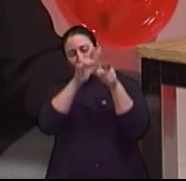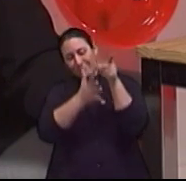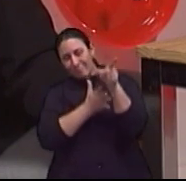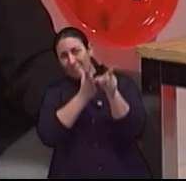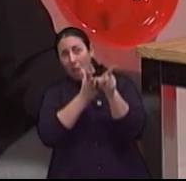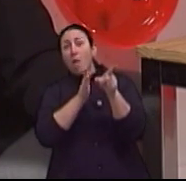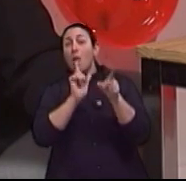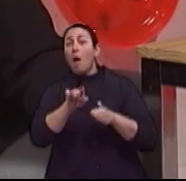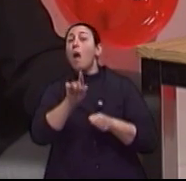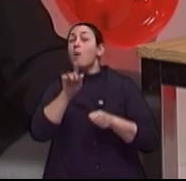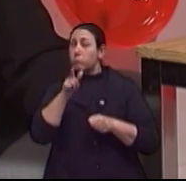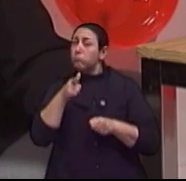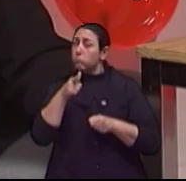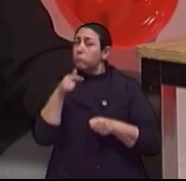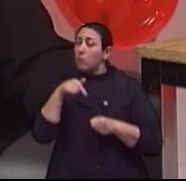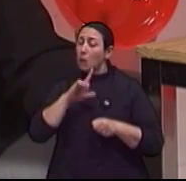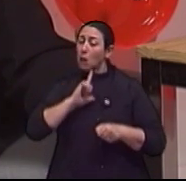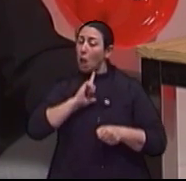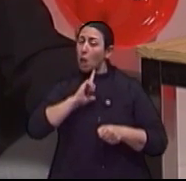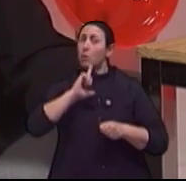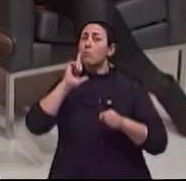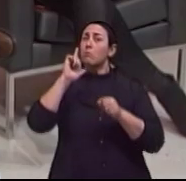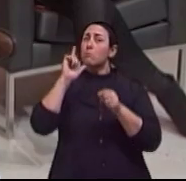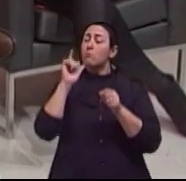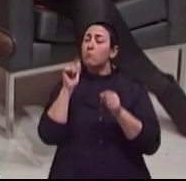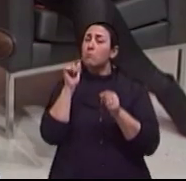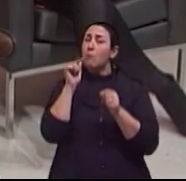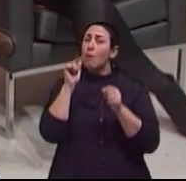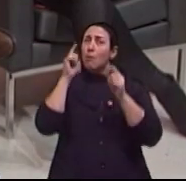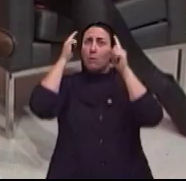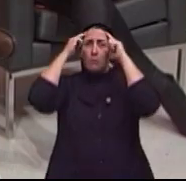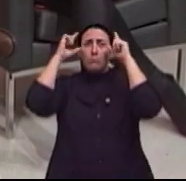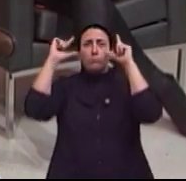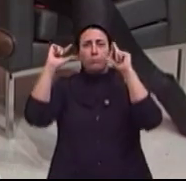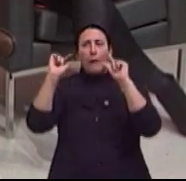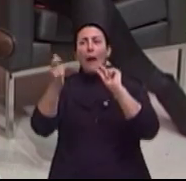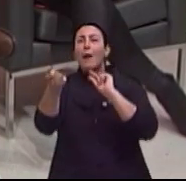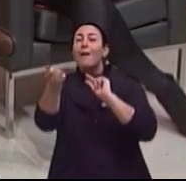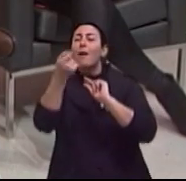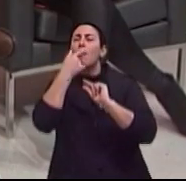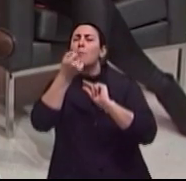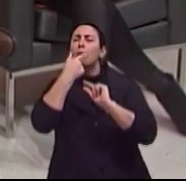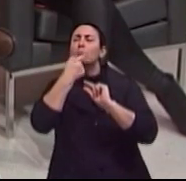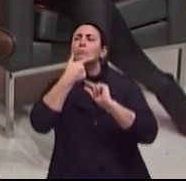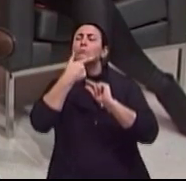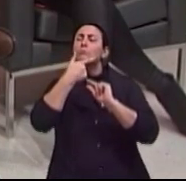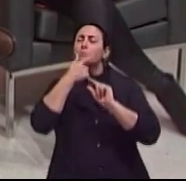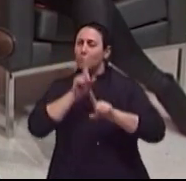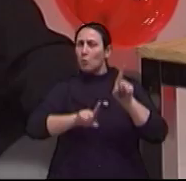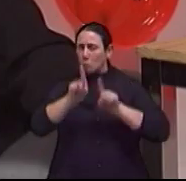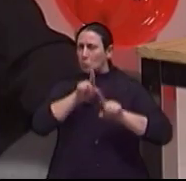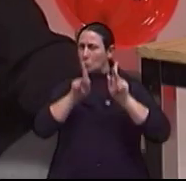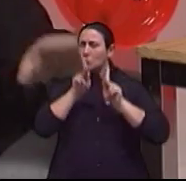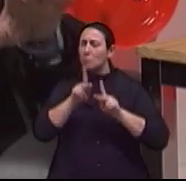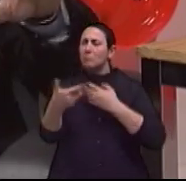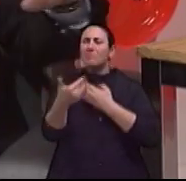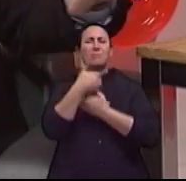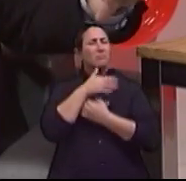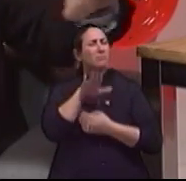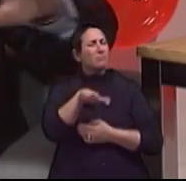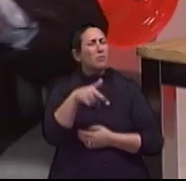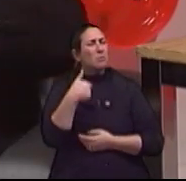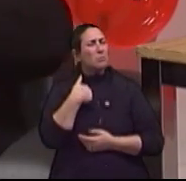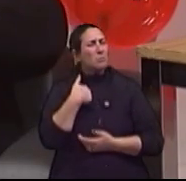aumentar o volume de cabelo ah ok só que aí que é o Detalhe tem pacientes que vão lá na mer Doutor esse